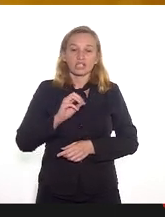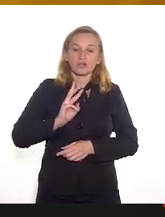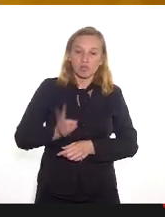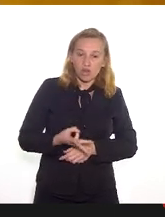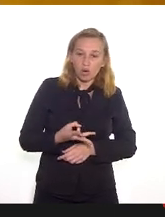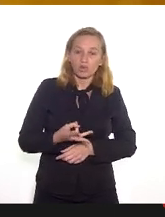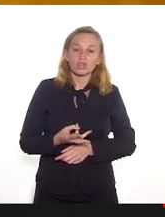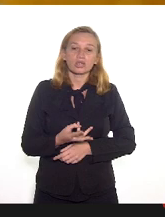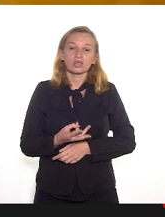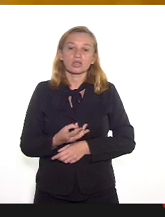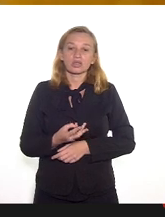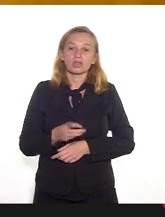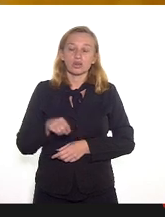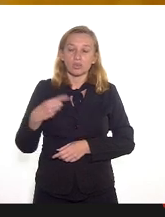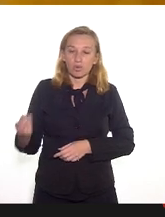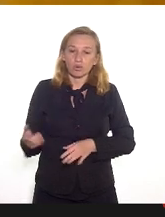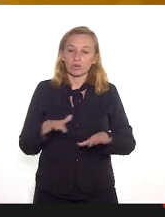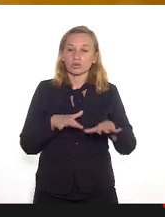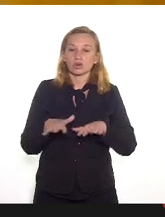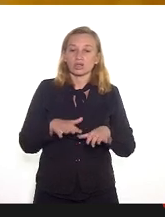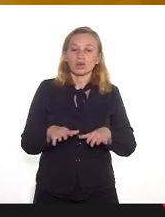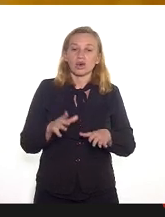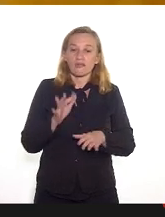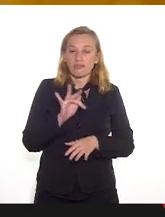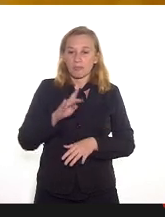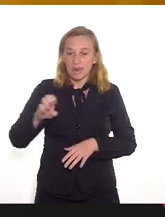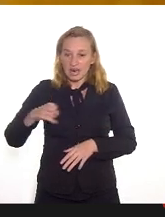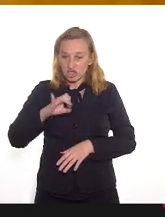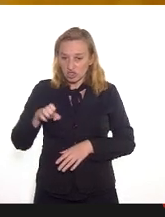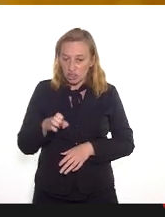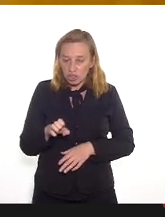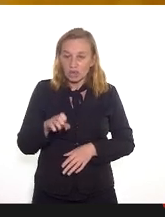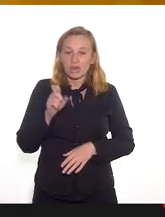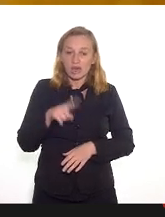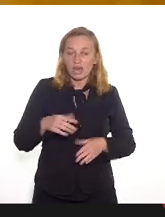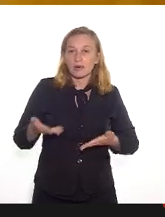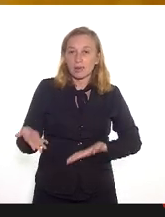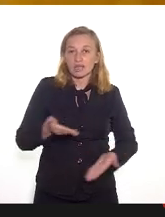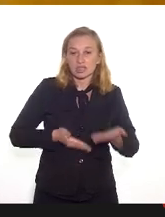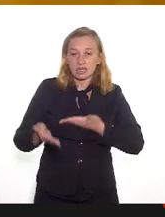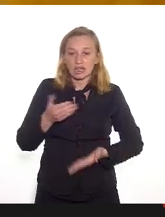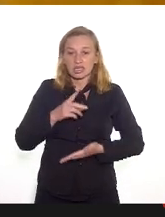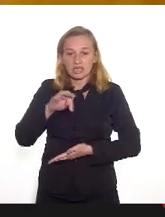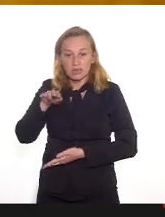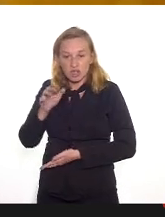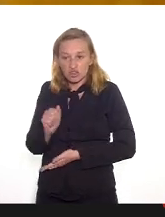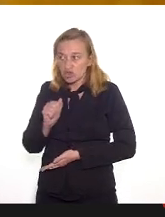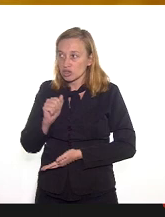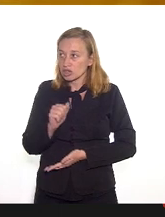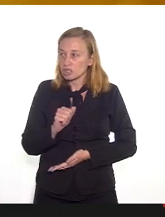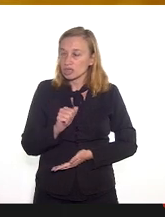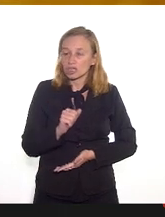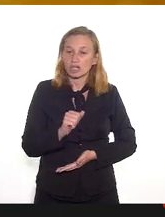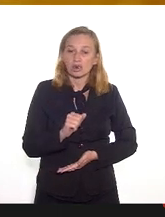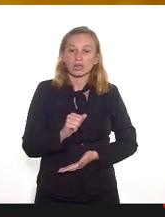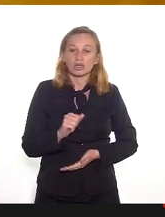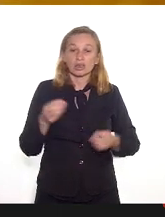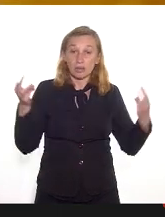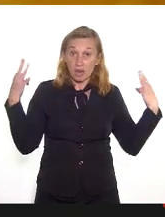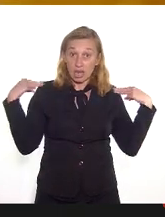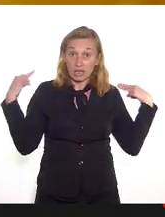de mobilidade. Então, a FAPERJ é parceira, é sinérgica com a Marinha,